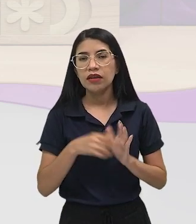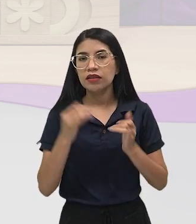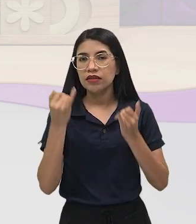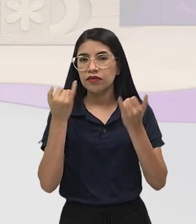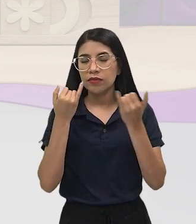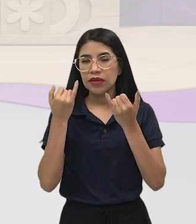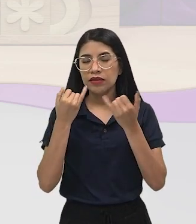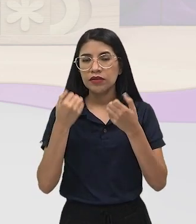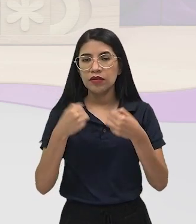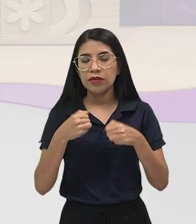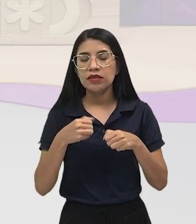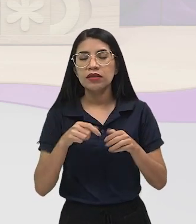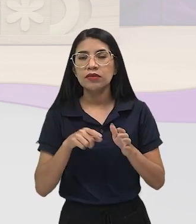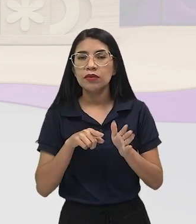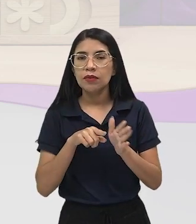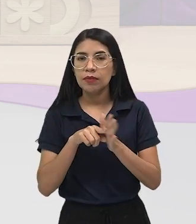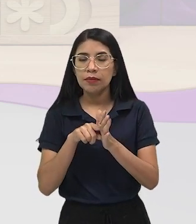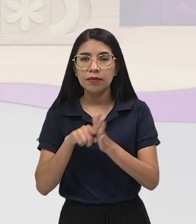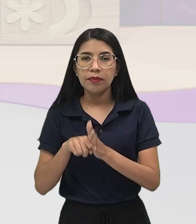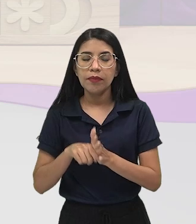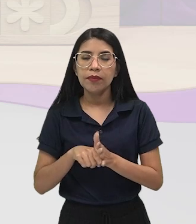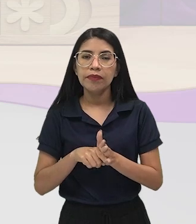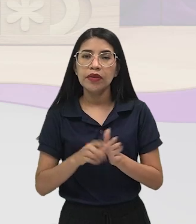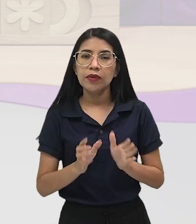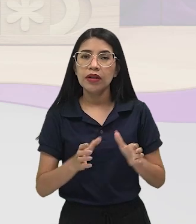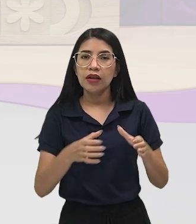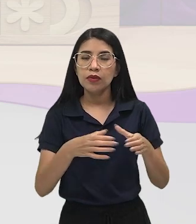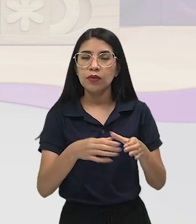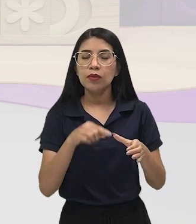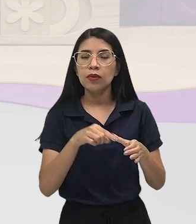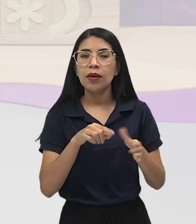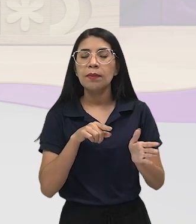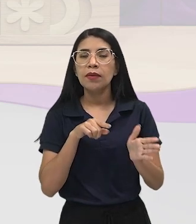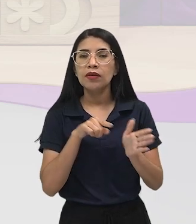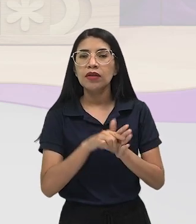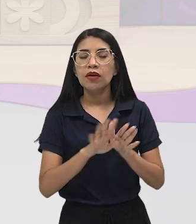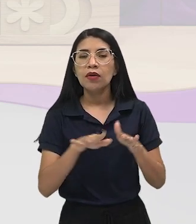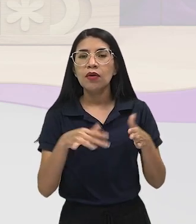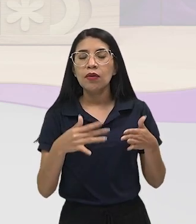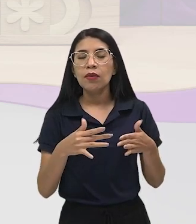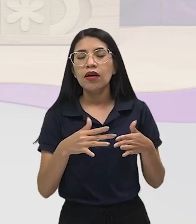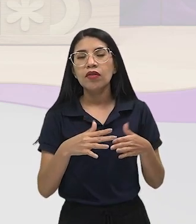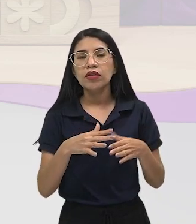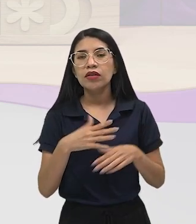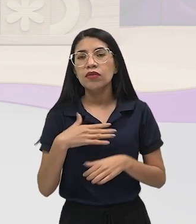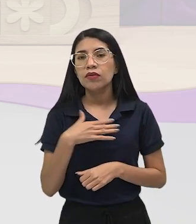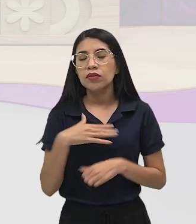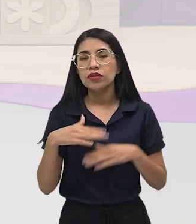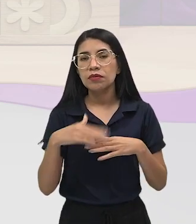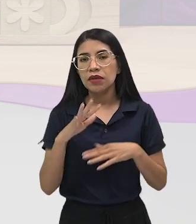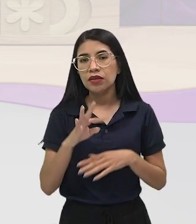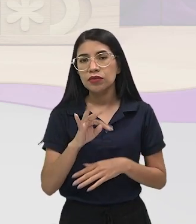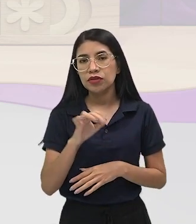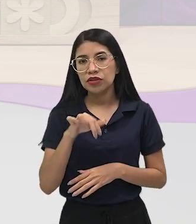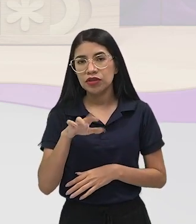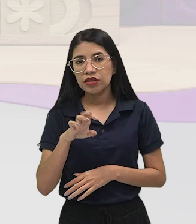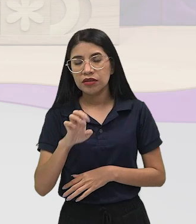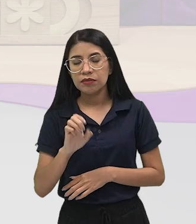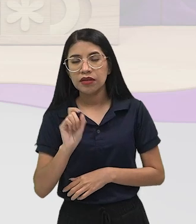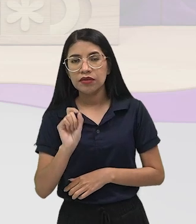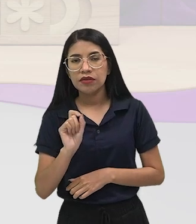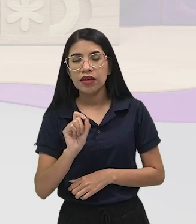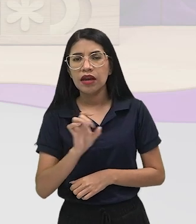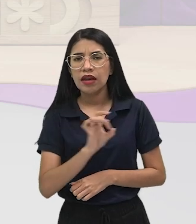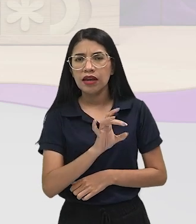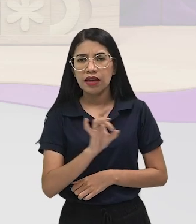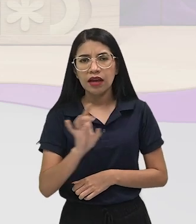dados. Dessa população, eu quero saber a preferência de vocês, dos seus times. É claro que cada um